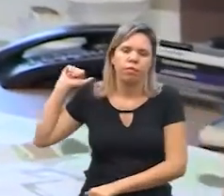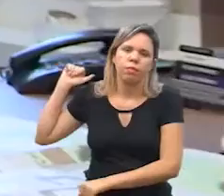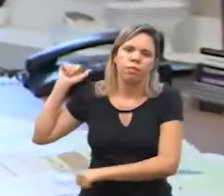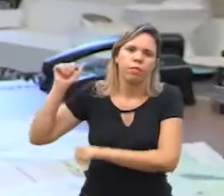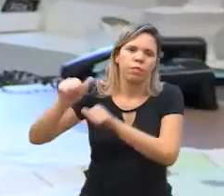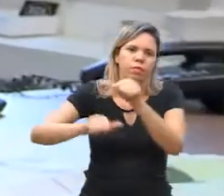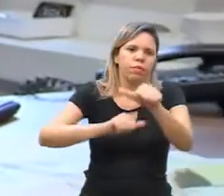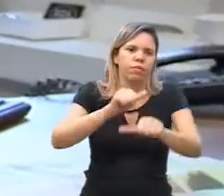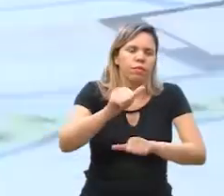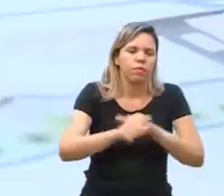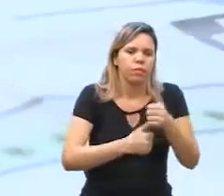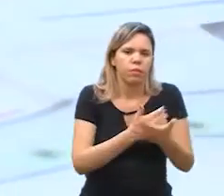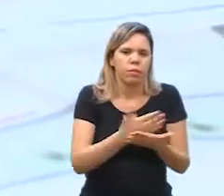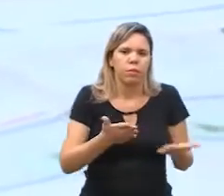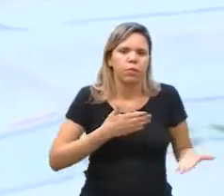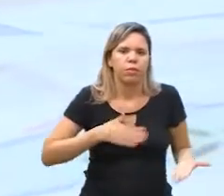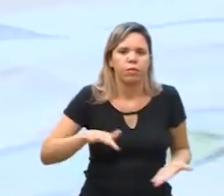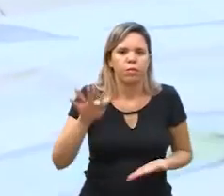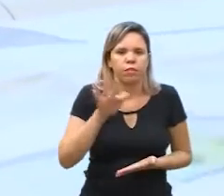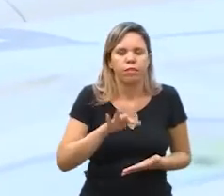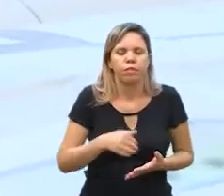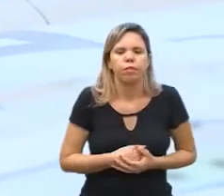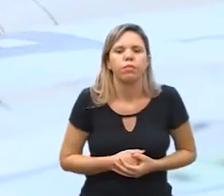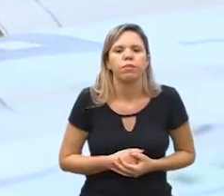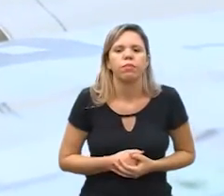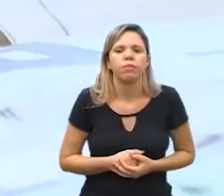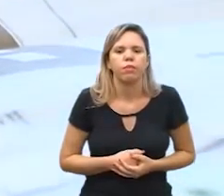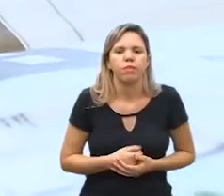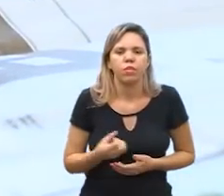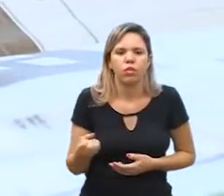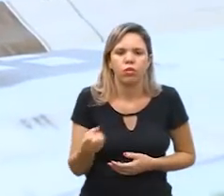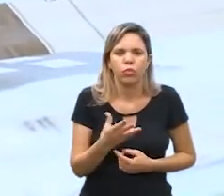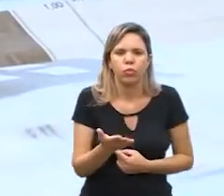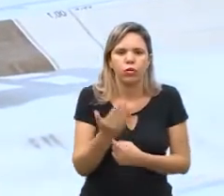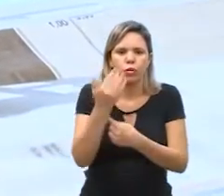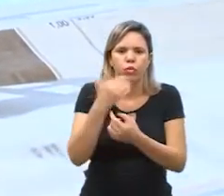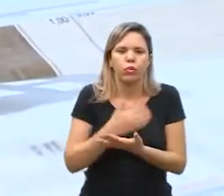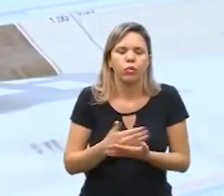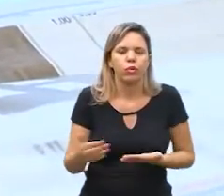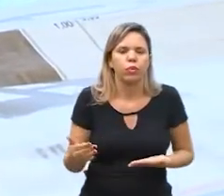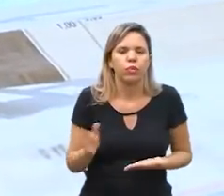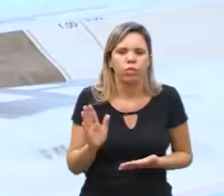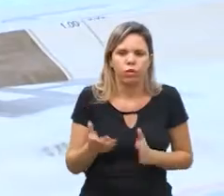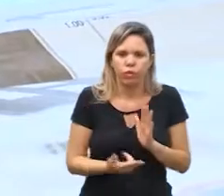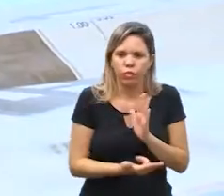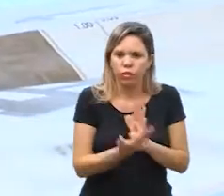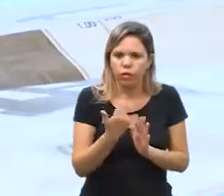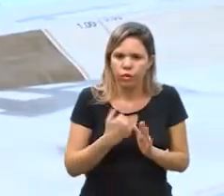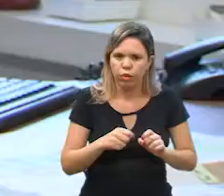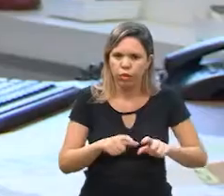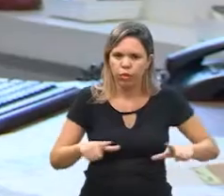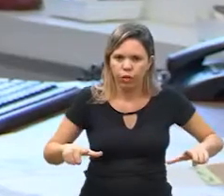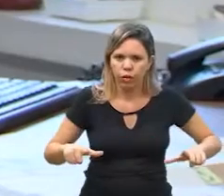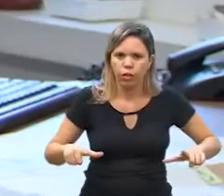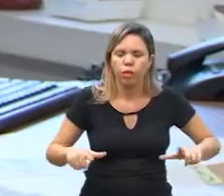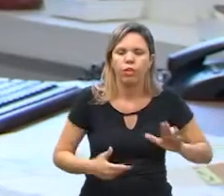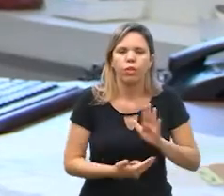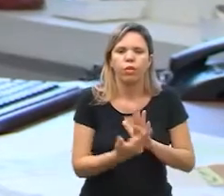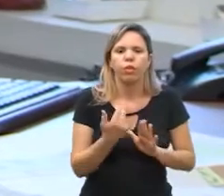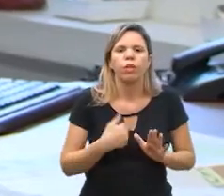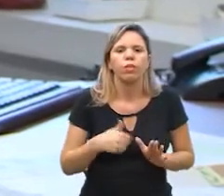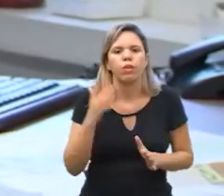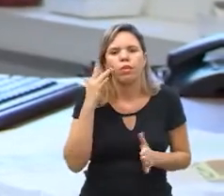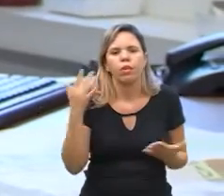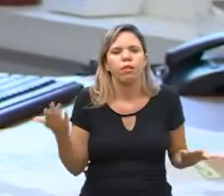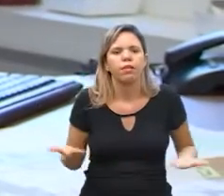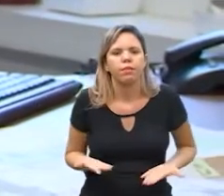quando eu comecei a minha faculdade, né? Até pelo implemento de novas tecnologias. Quando eu comecei, eu ainda desenhava na prancheta, com nanquim. Eu